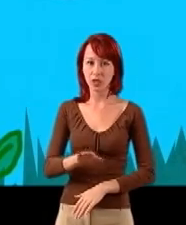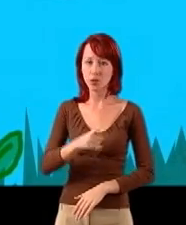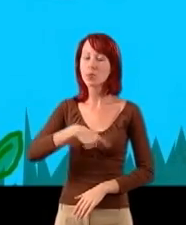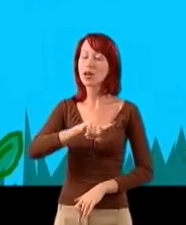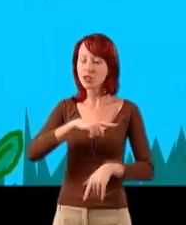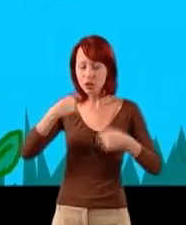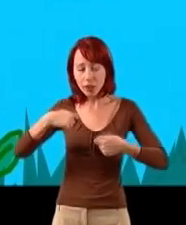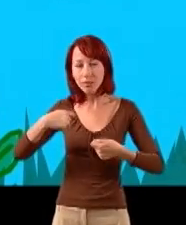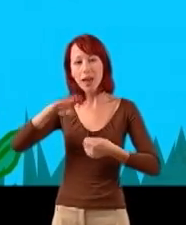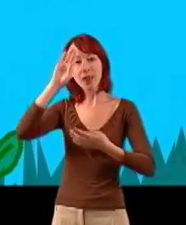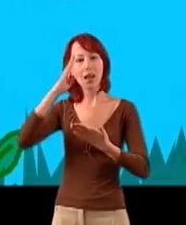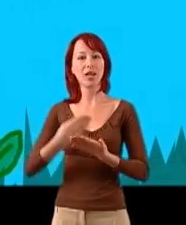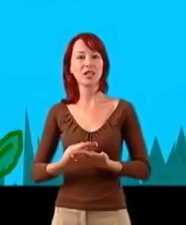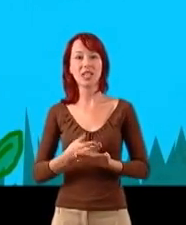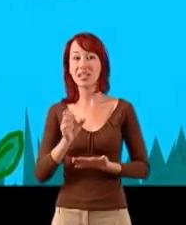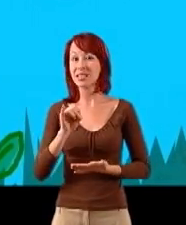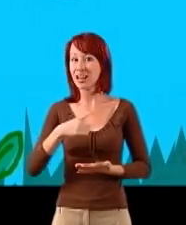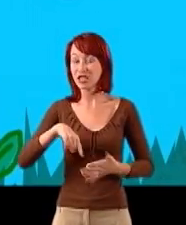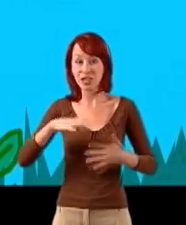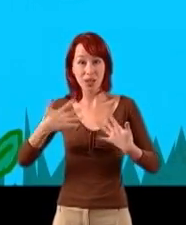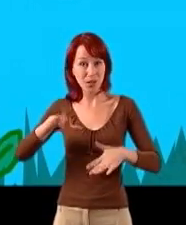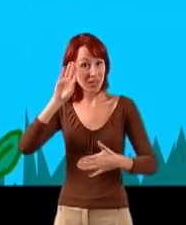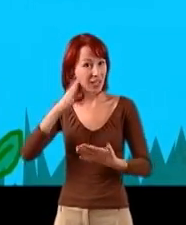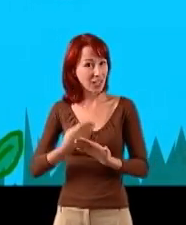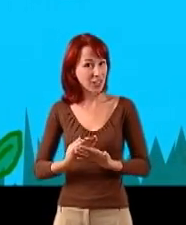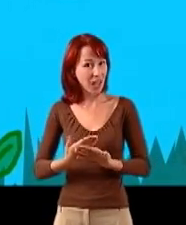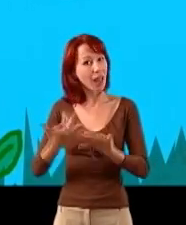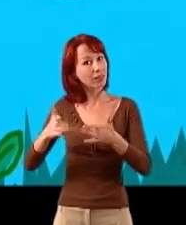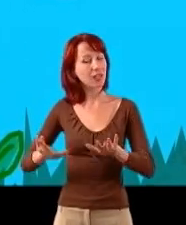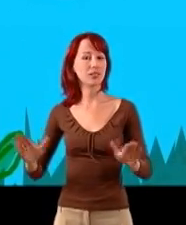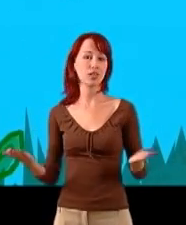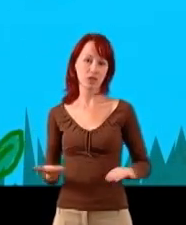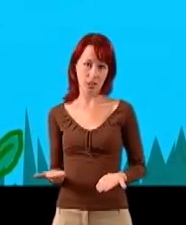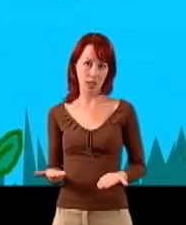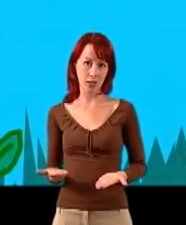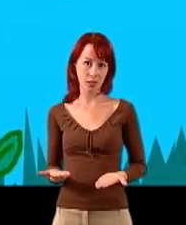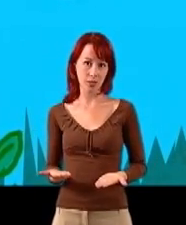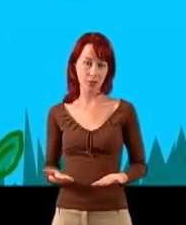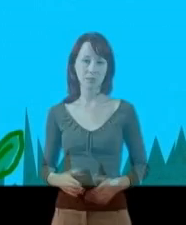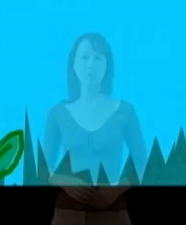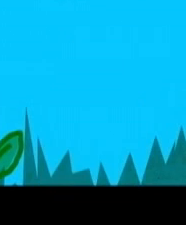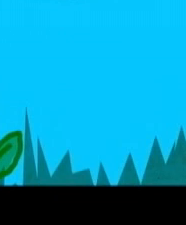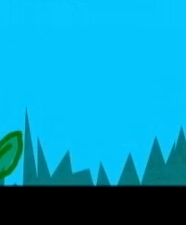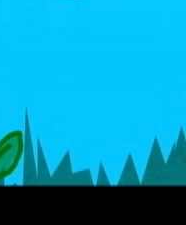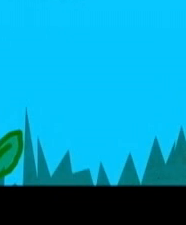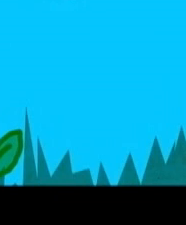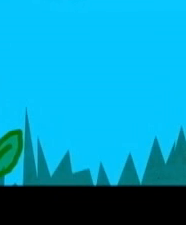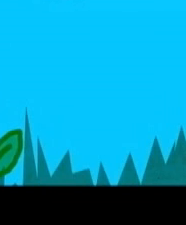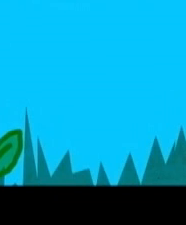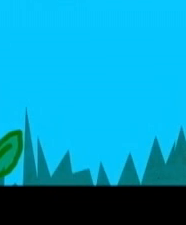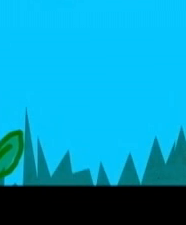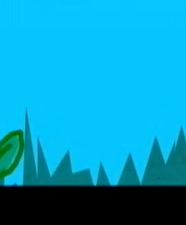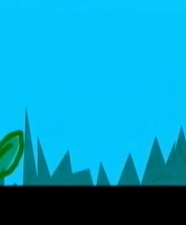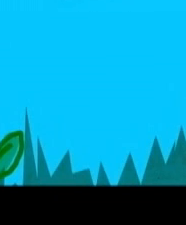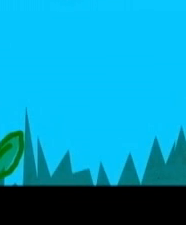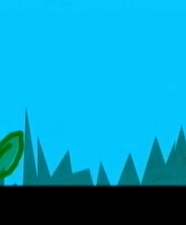começando aqui na educação infantil. A gente tem que acreditar nisso, porque se a gente não acreditar, a gente desiste aqui. Música